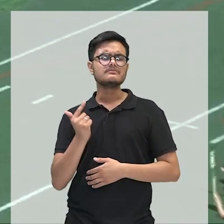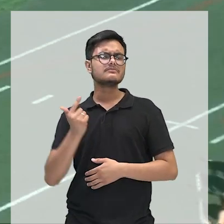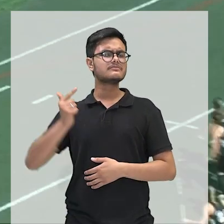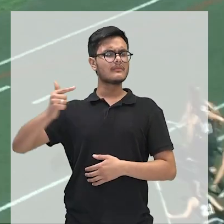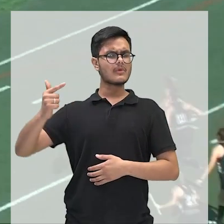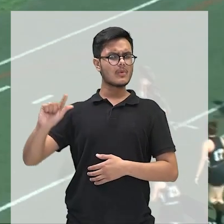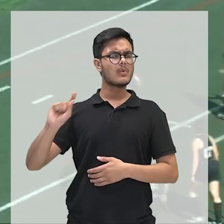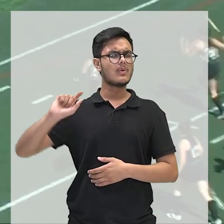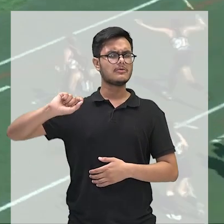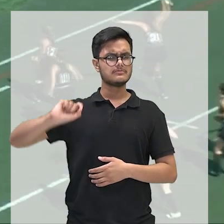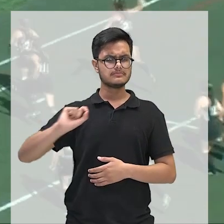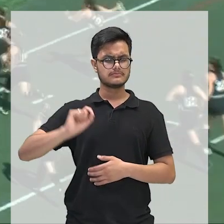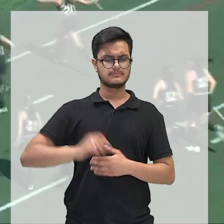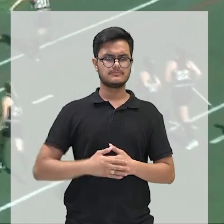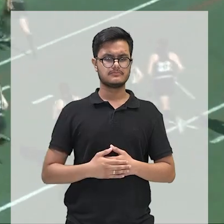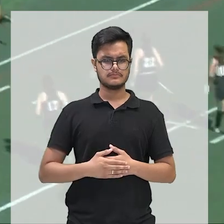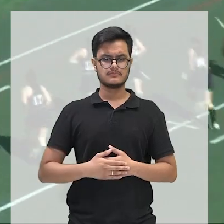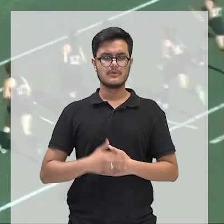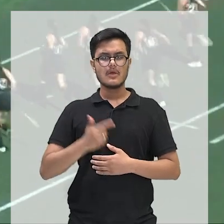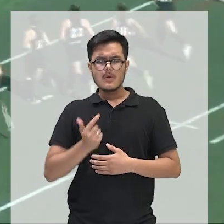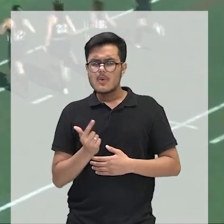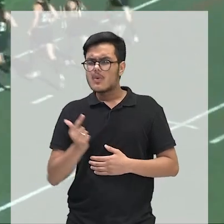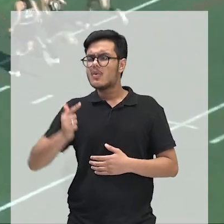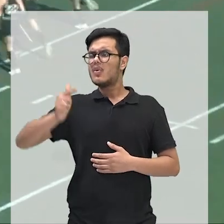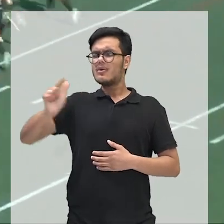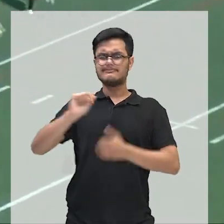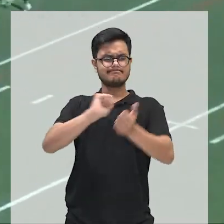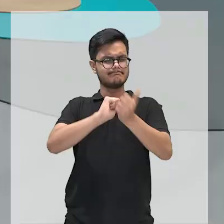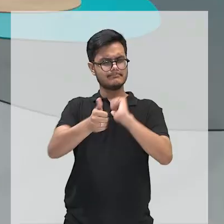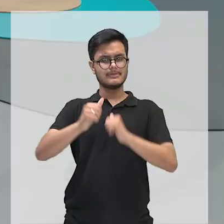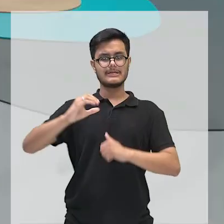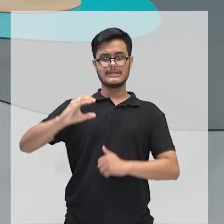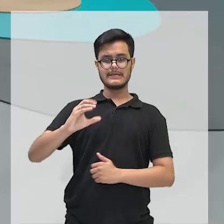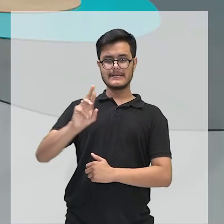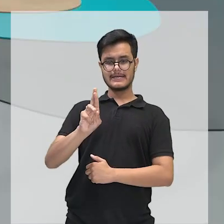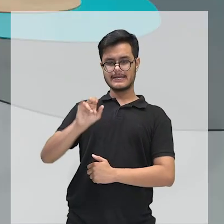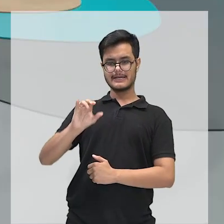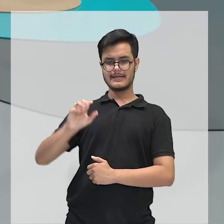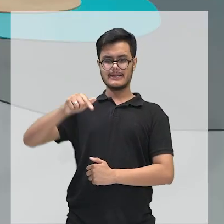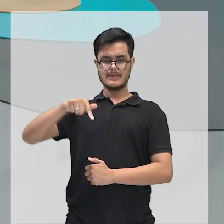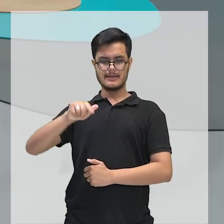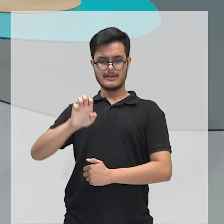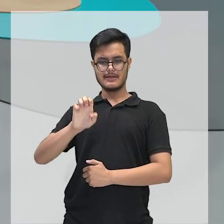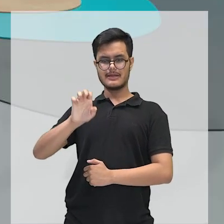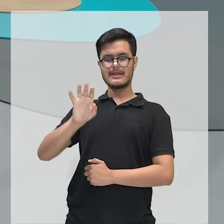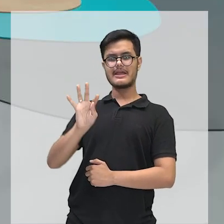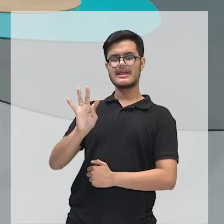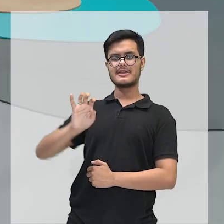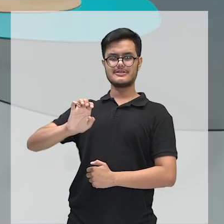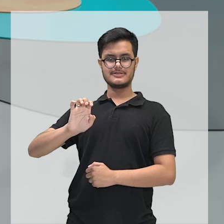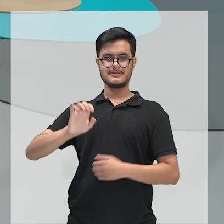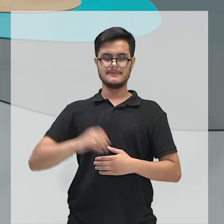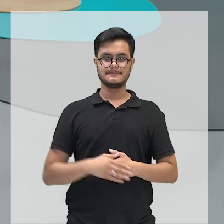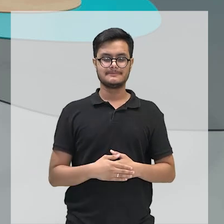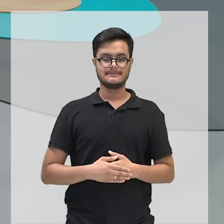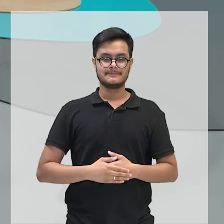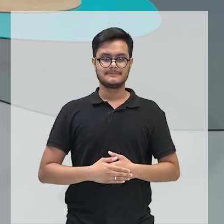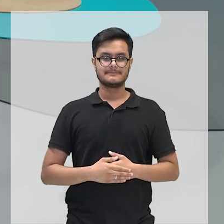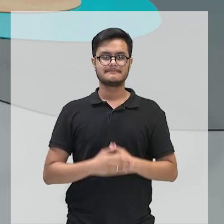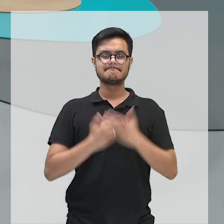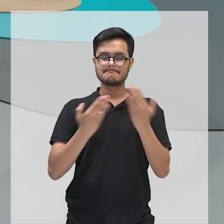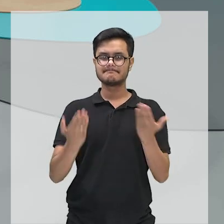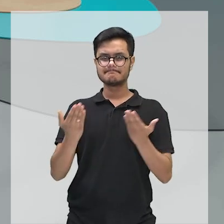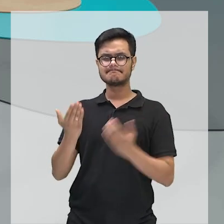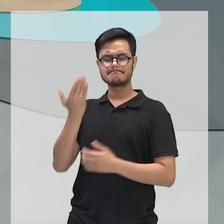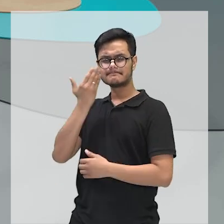explorar um pouco mais sobre o outro esporte chamado cricket. Muito bem, então